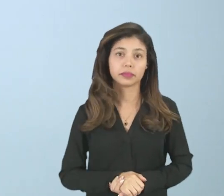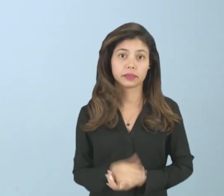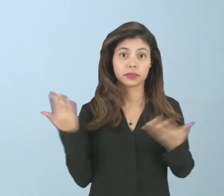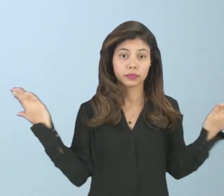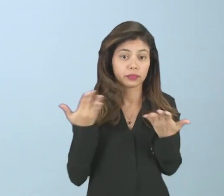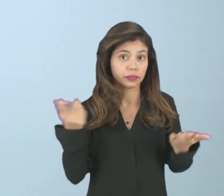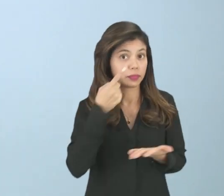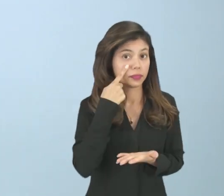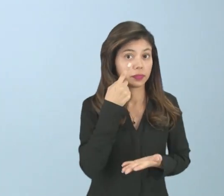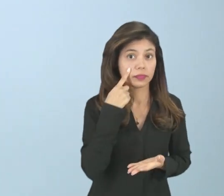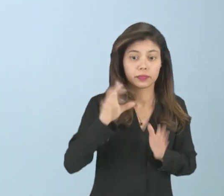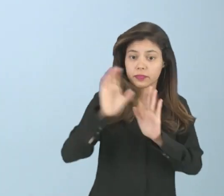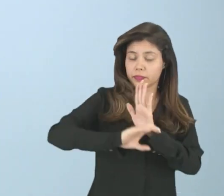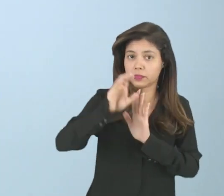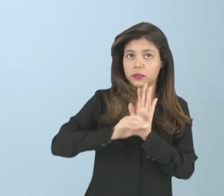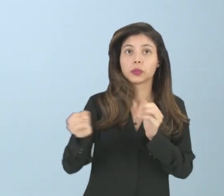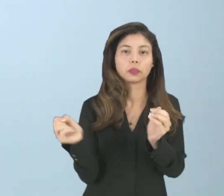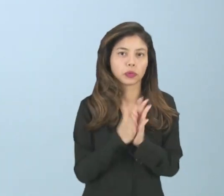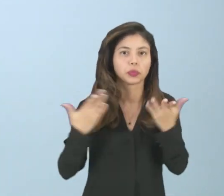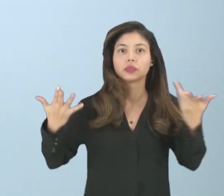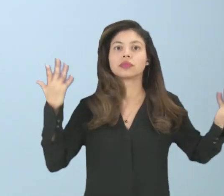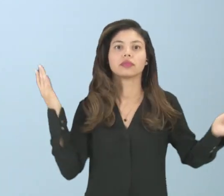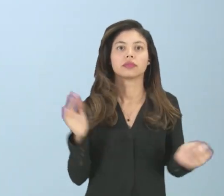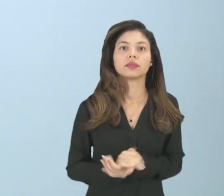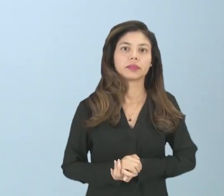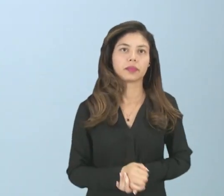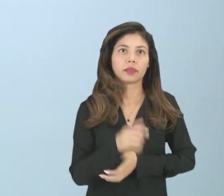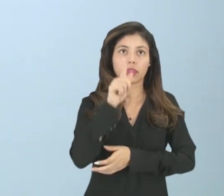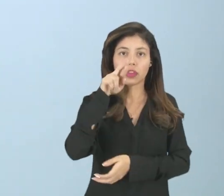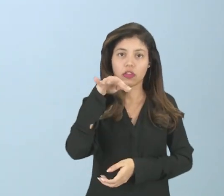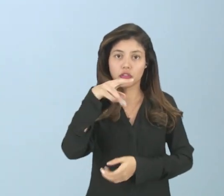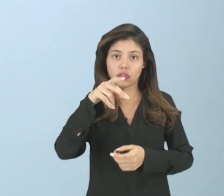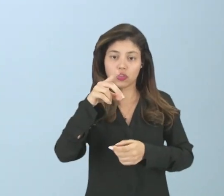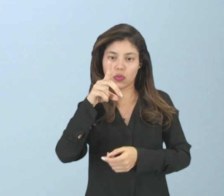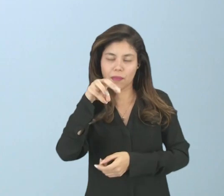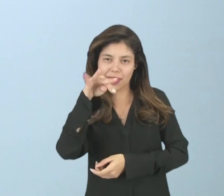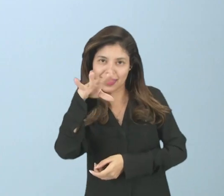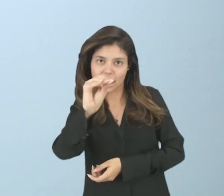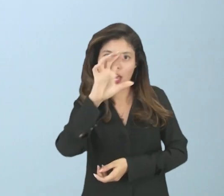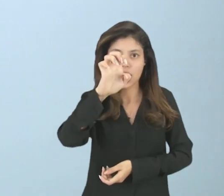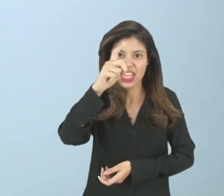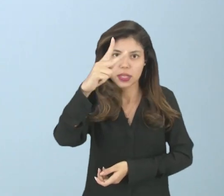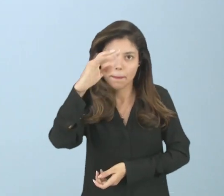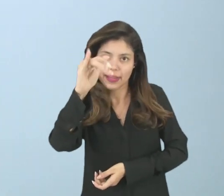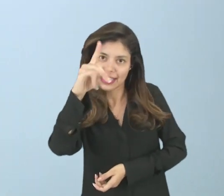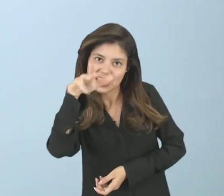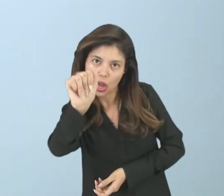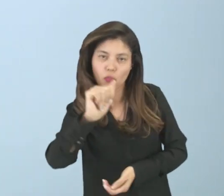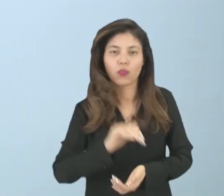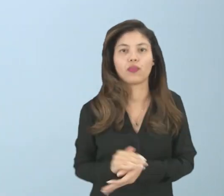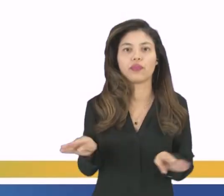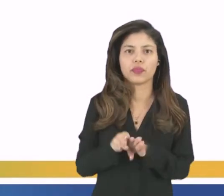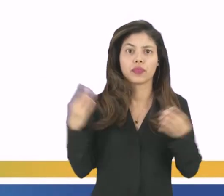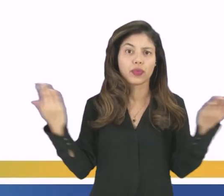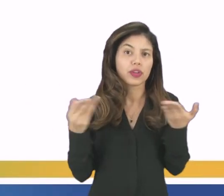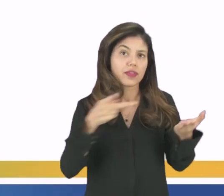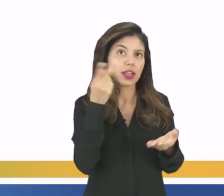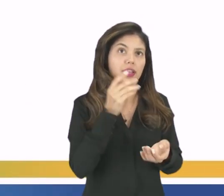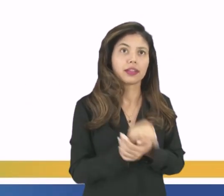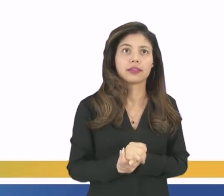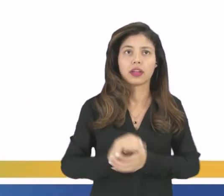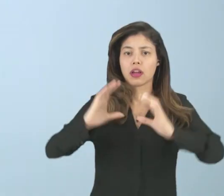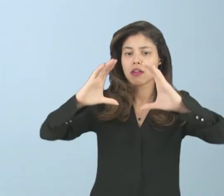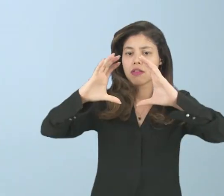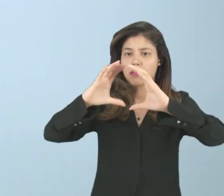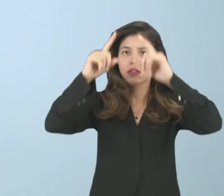Enem, hoje a gente vai ver um conteúdo maravilhoso relacionado à geometria espacial. Vamos falar então hoje de cone